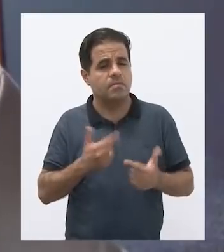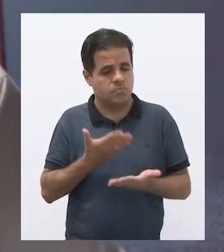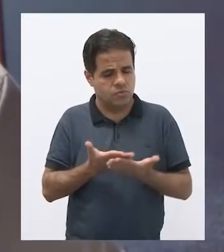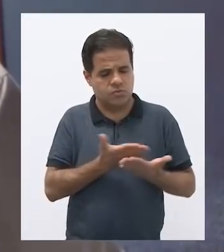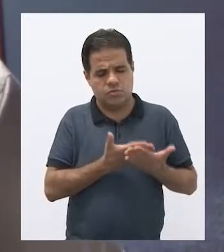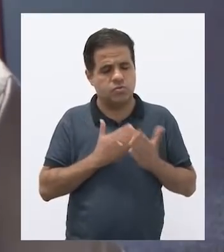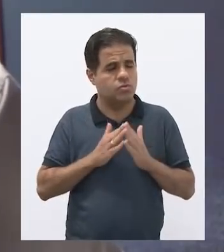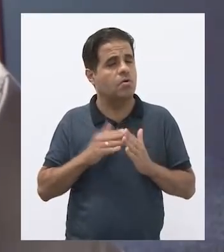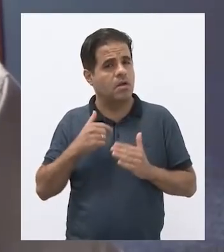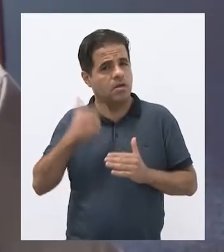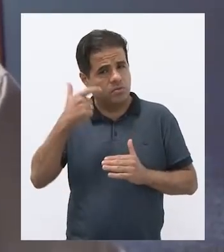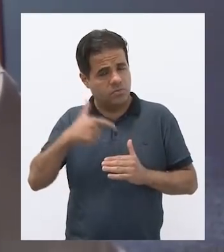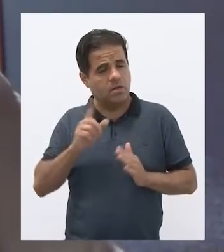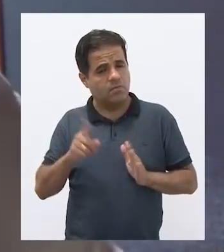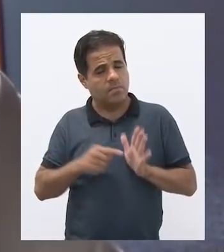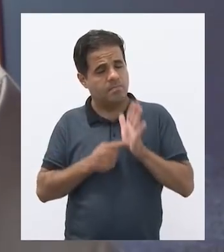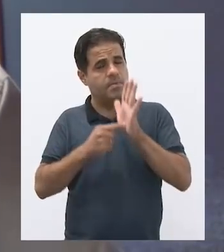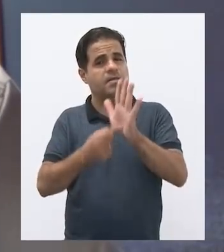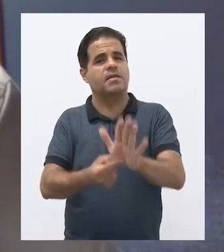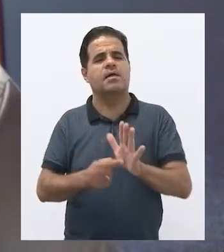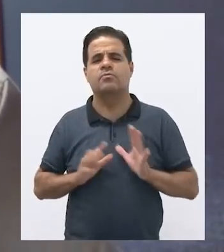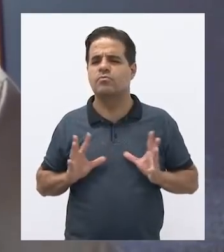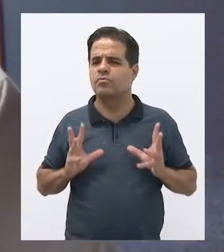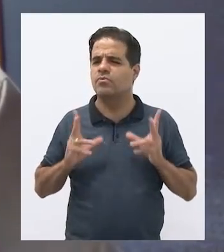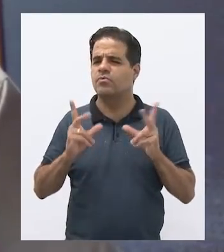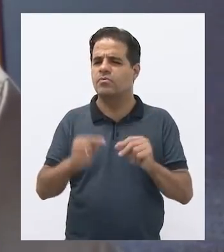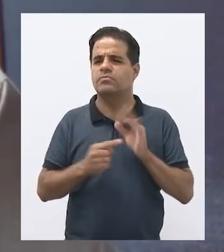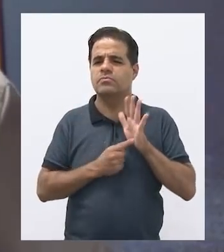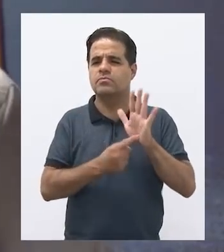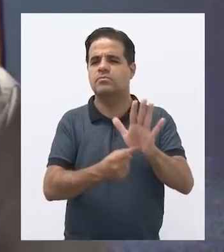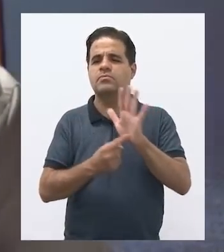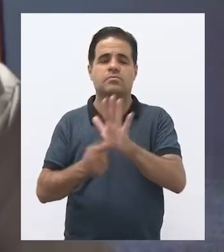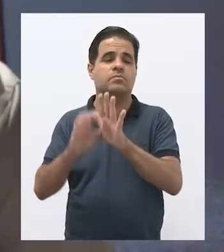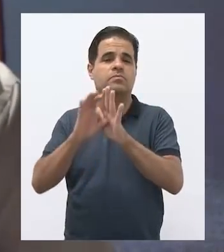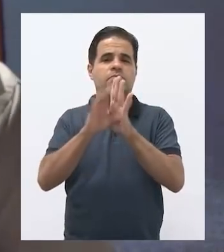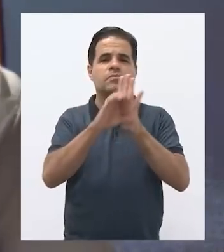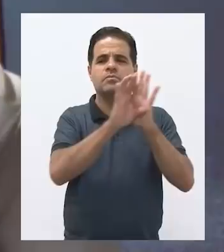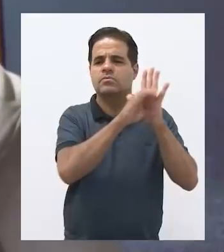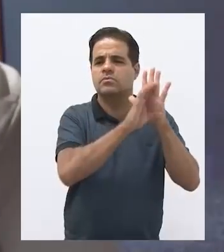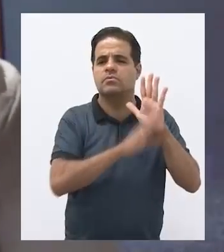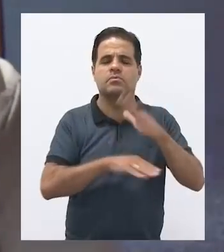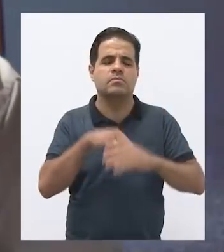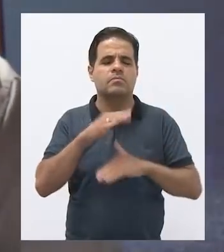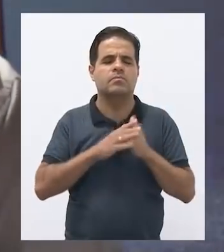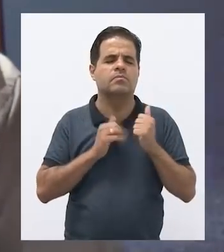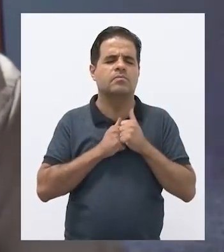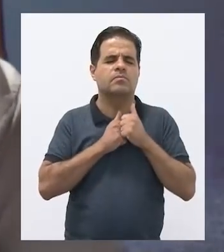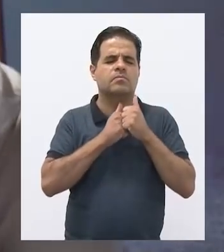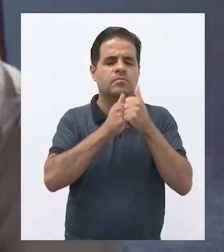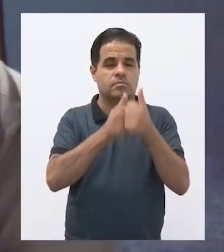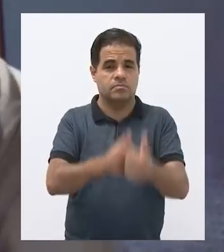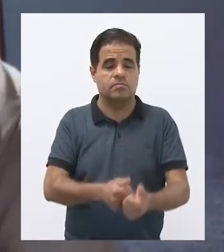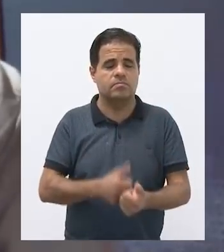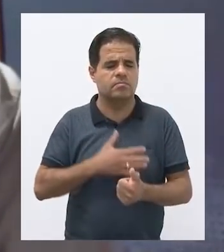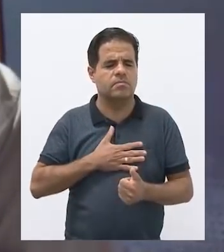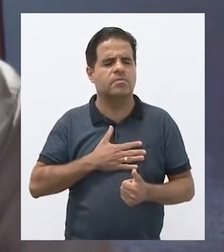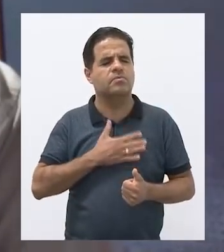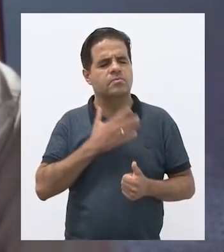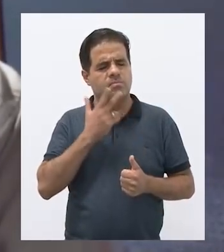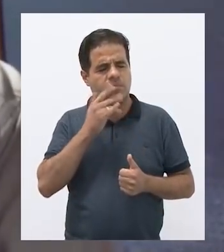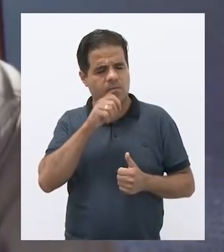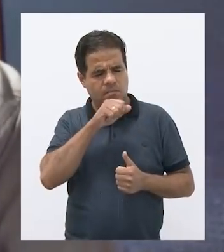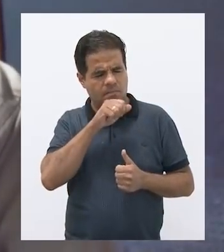escola, fui apresentado a todos esses conceitos e a prática deles, em acompanhamento, evidentemente, com o que os meus pais em